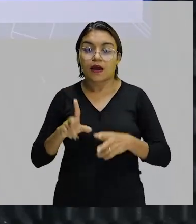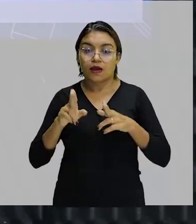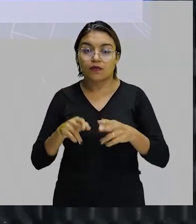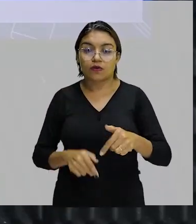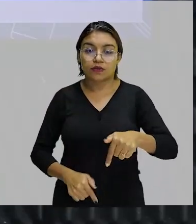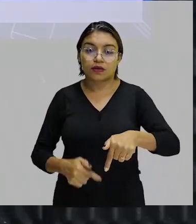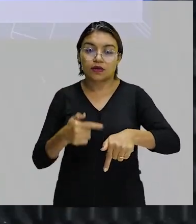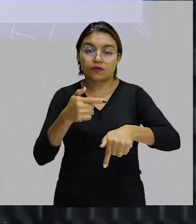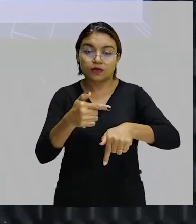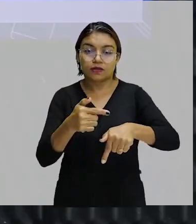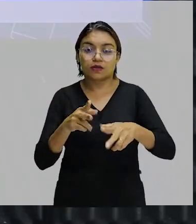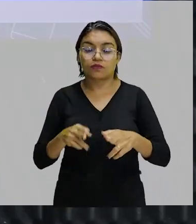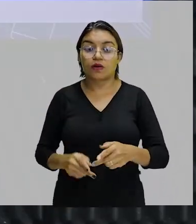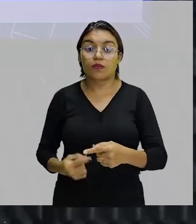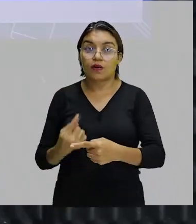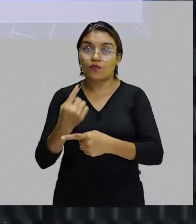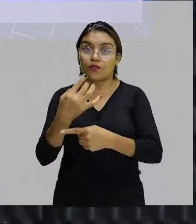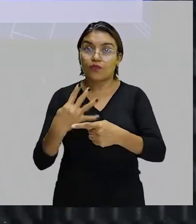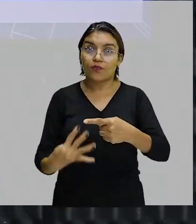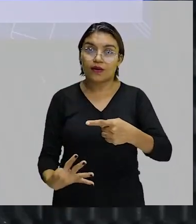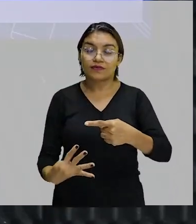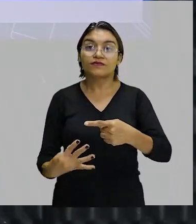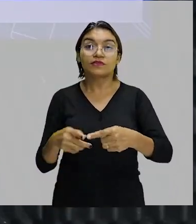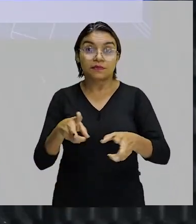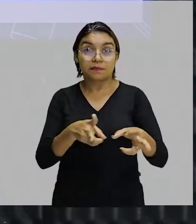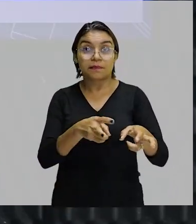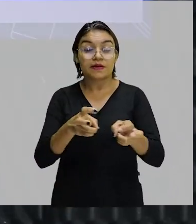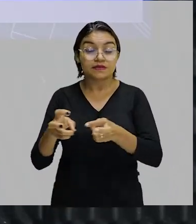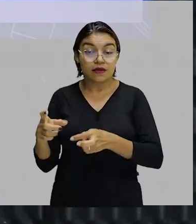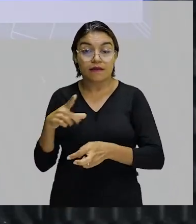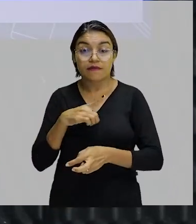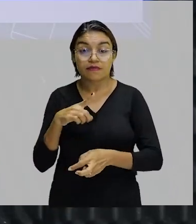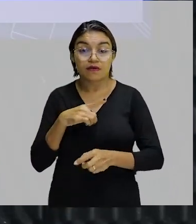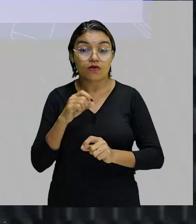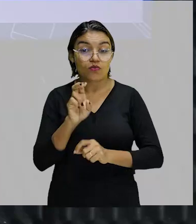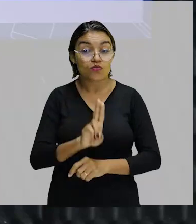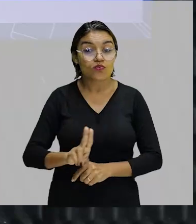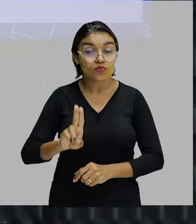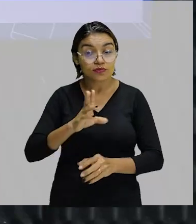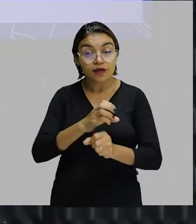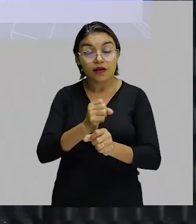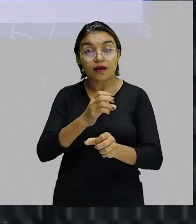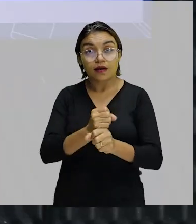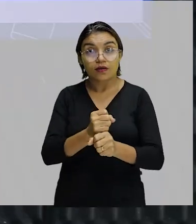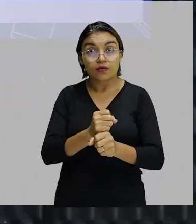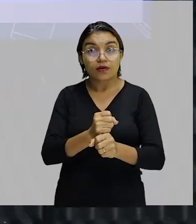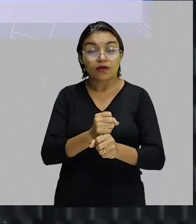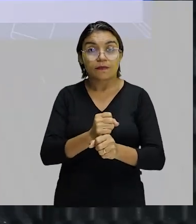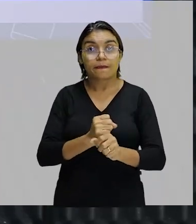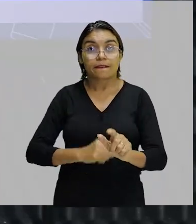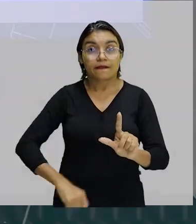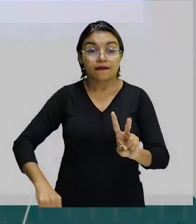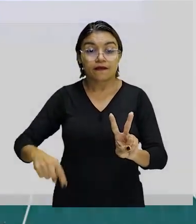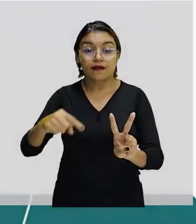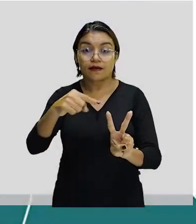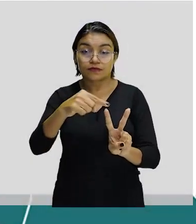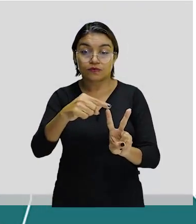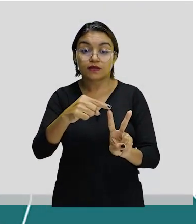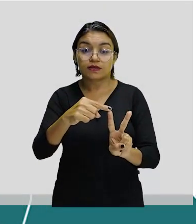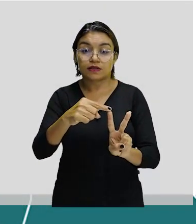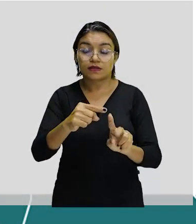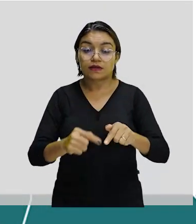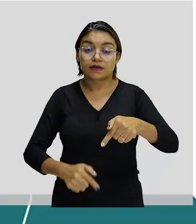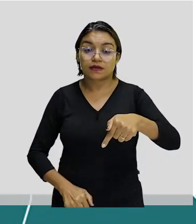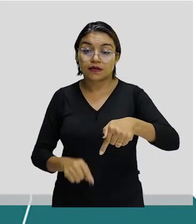1/4. Obviamente, né, você está percebendo que a gente vai fazer uso do cálculo da raiz quadrada. Esse Q